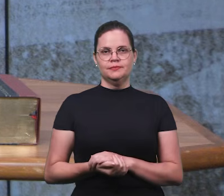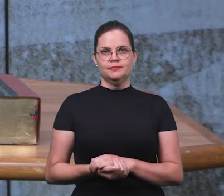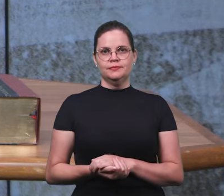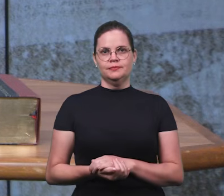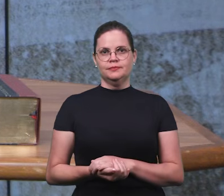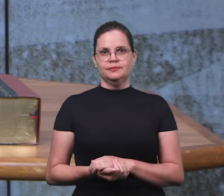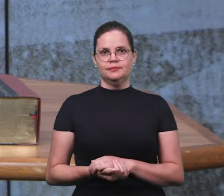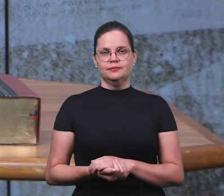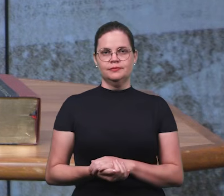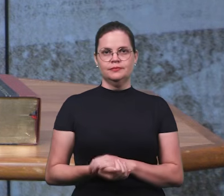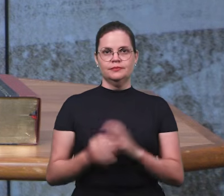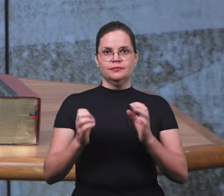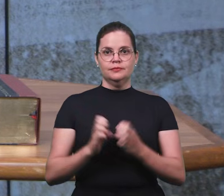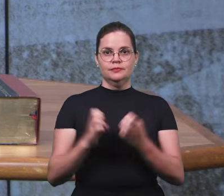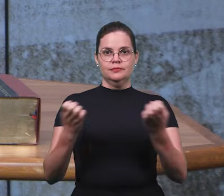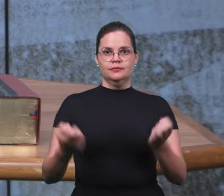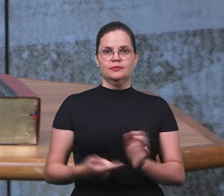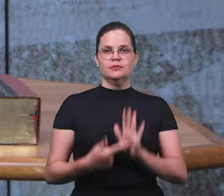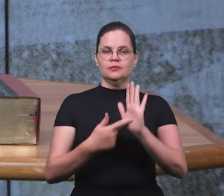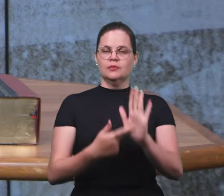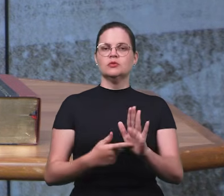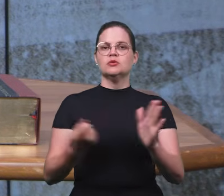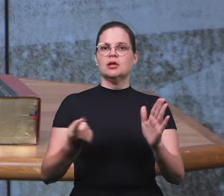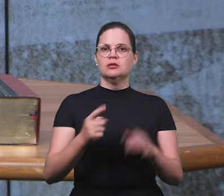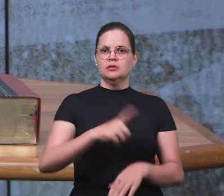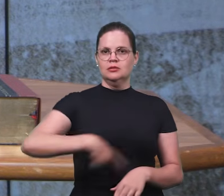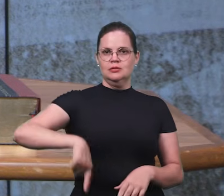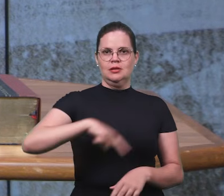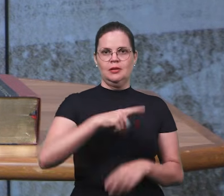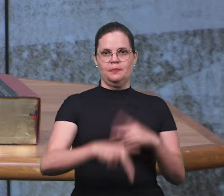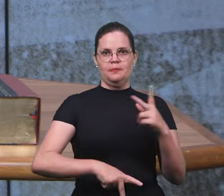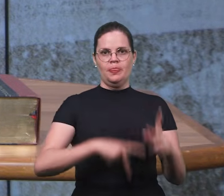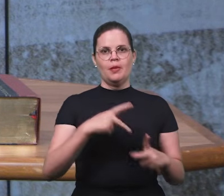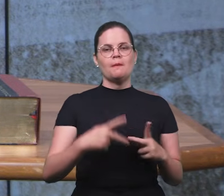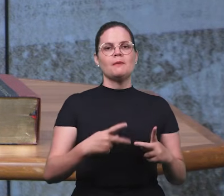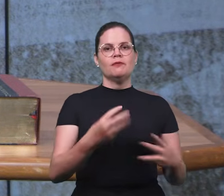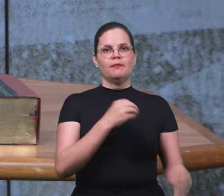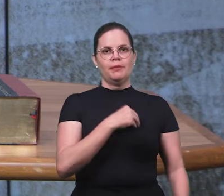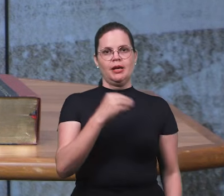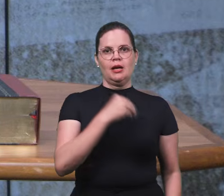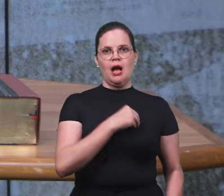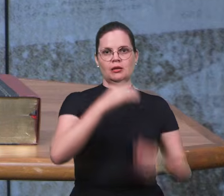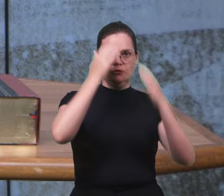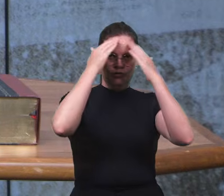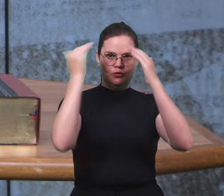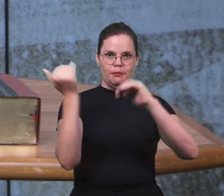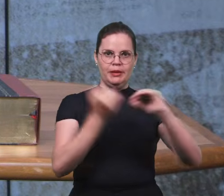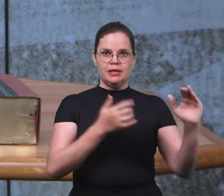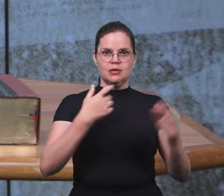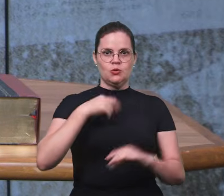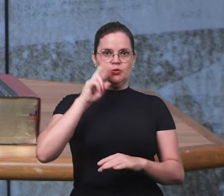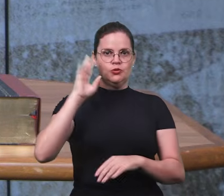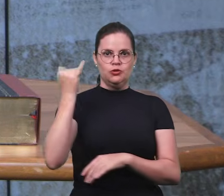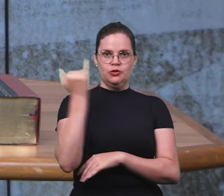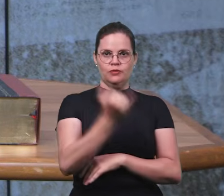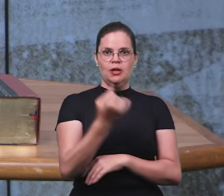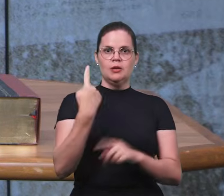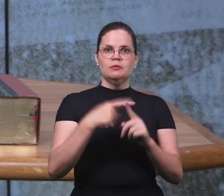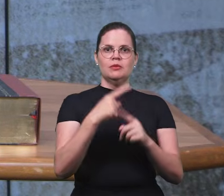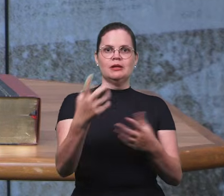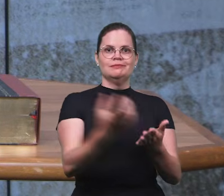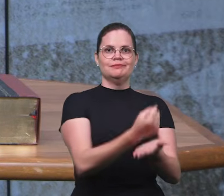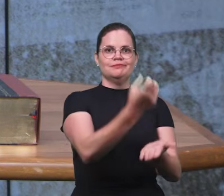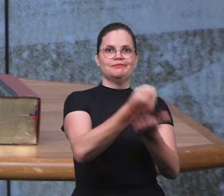Esdras constatou aqui que o povo havia transgredido contra o mandamento do Senhor, tomando